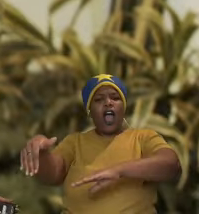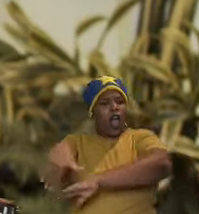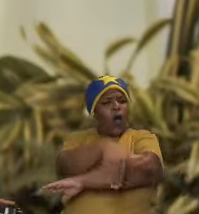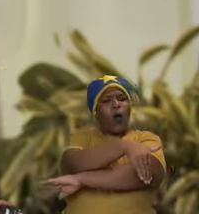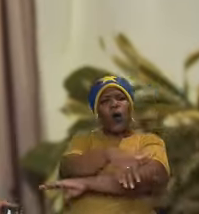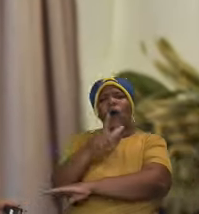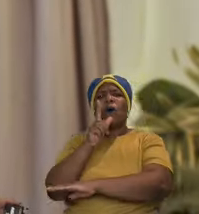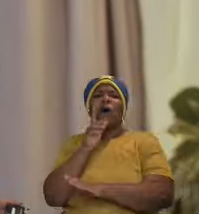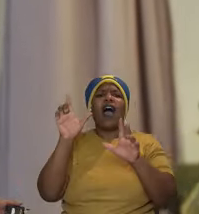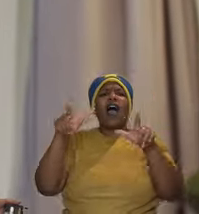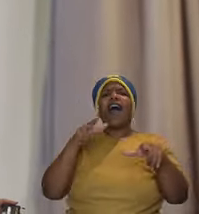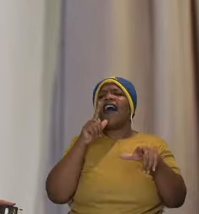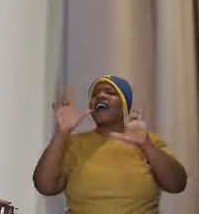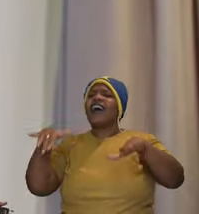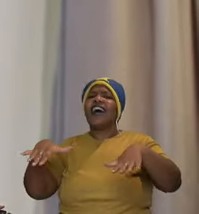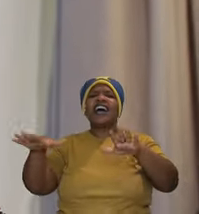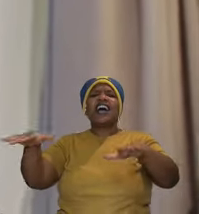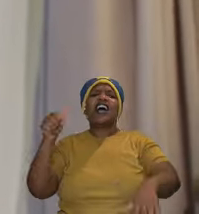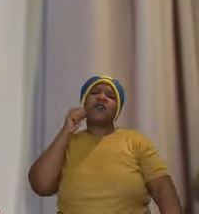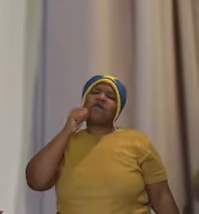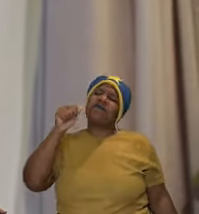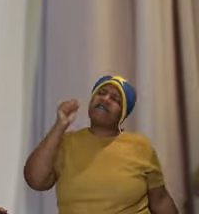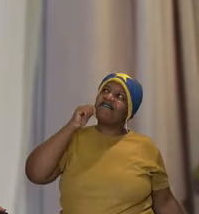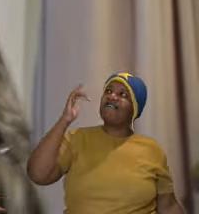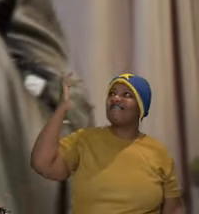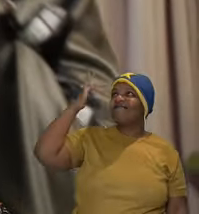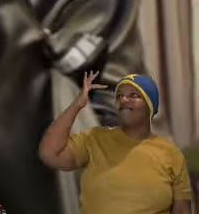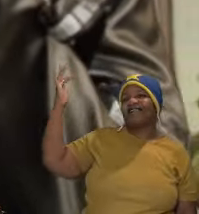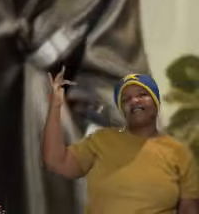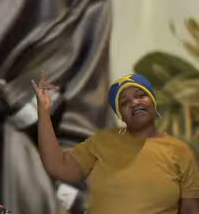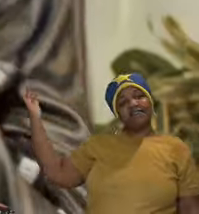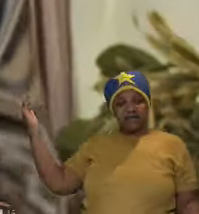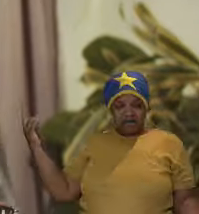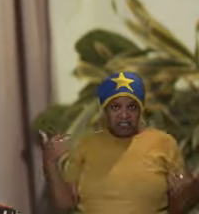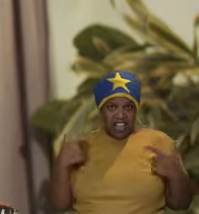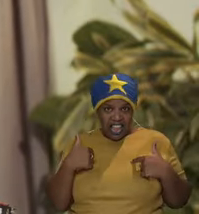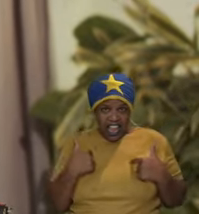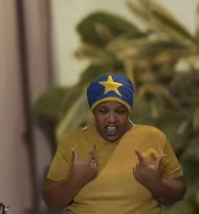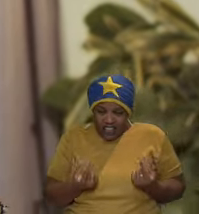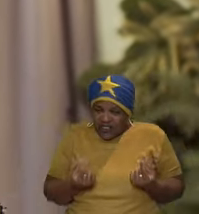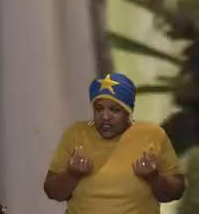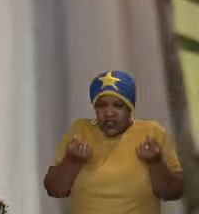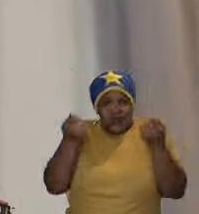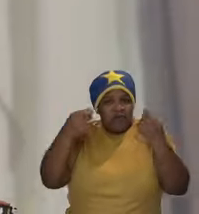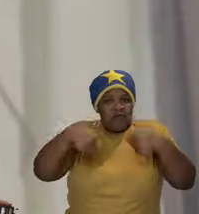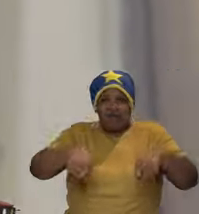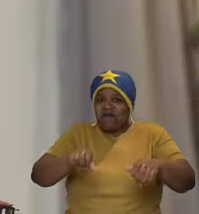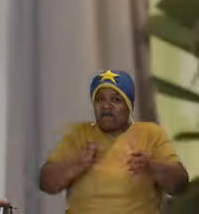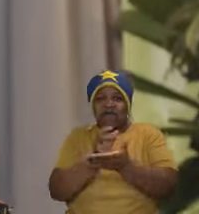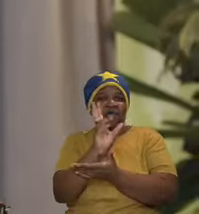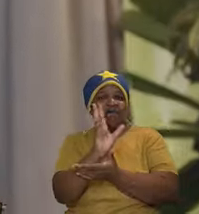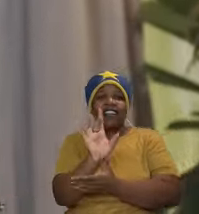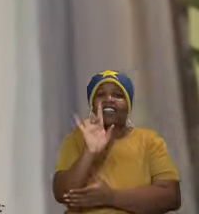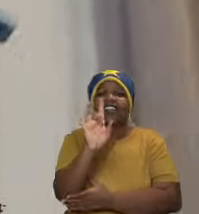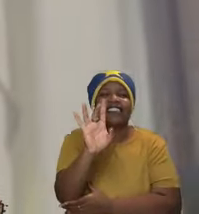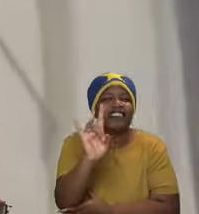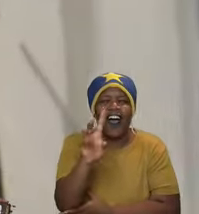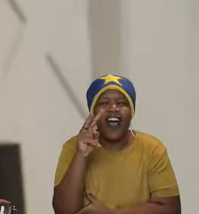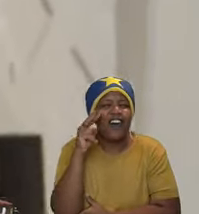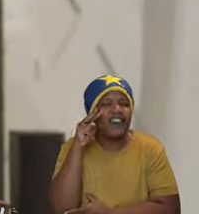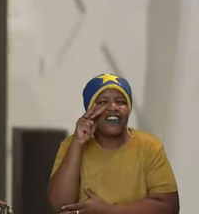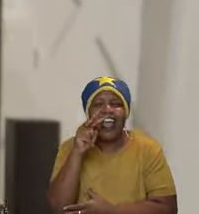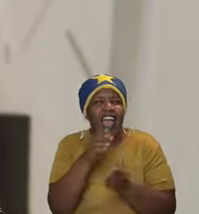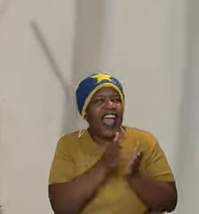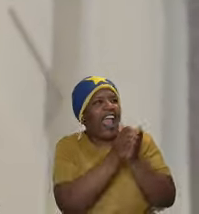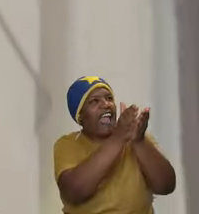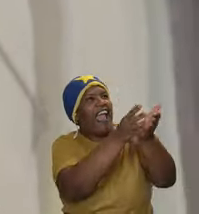carro viria de minha mina popstar. Porque eu tenho que o dinheiro não pode comprar. Só vai ver meu navio